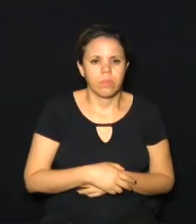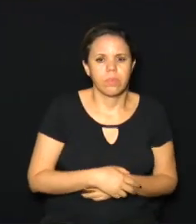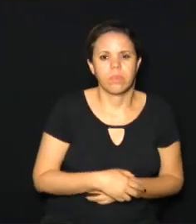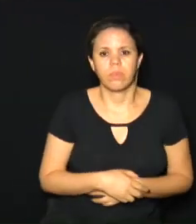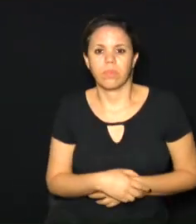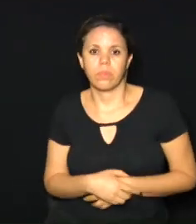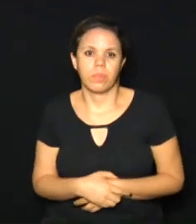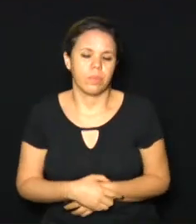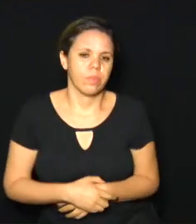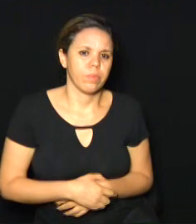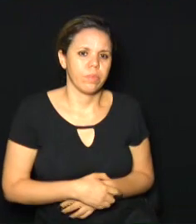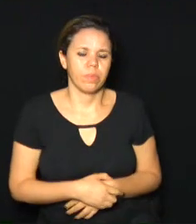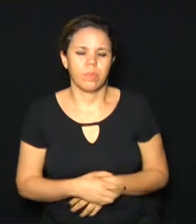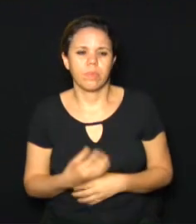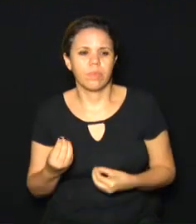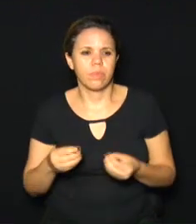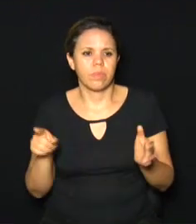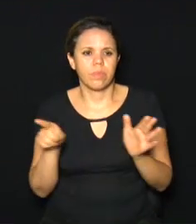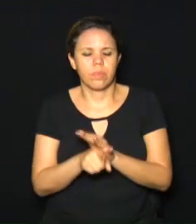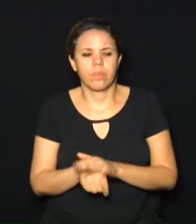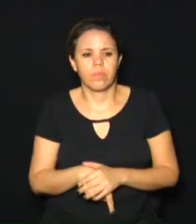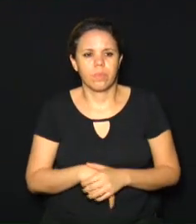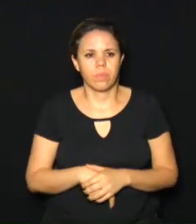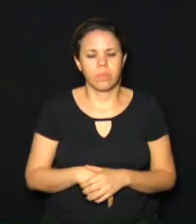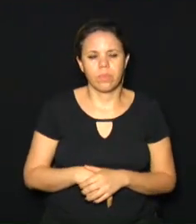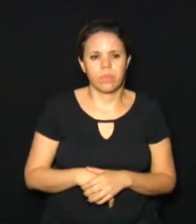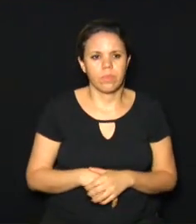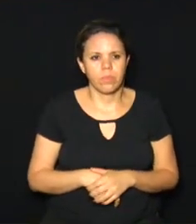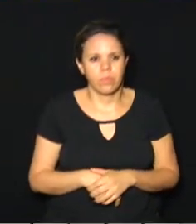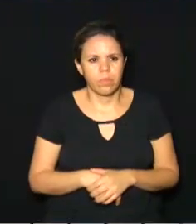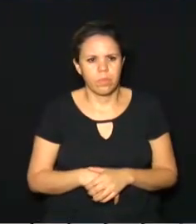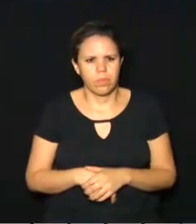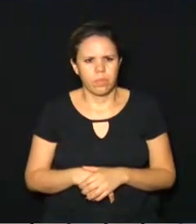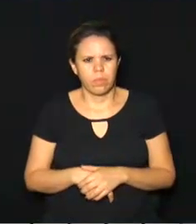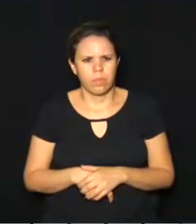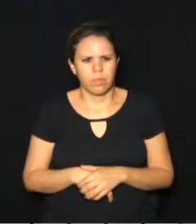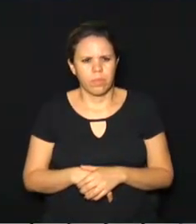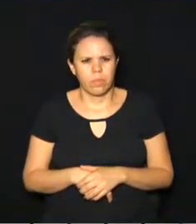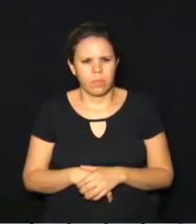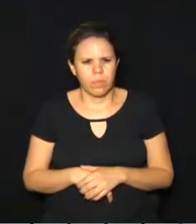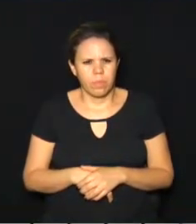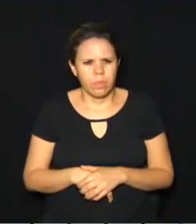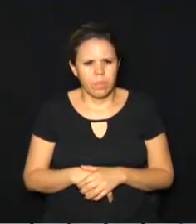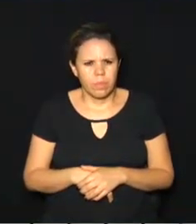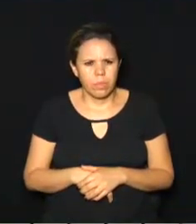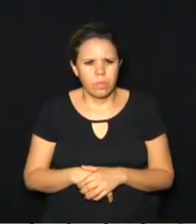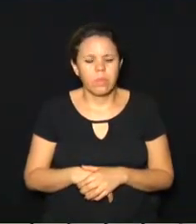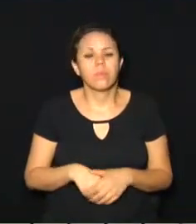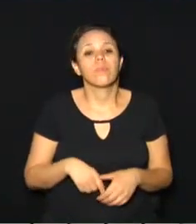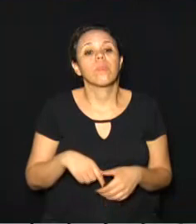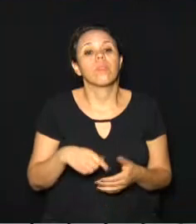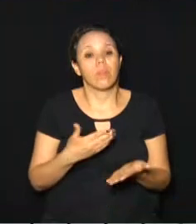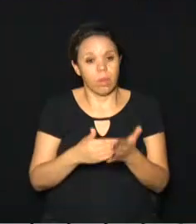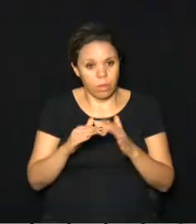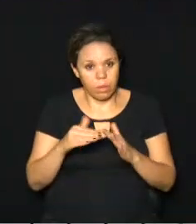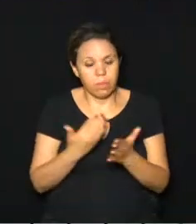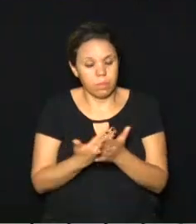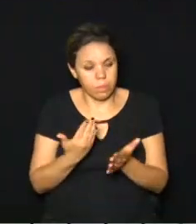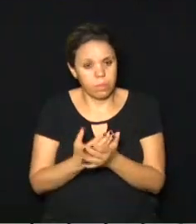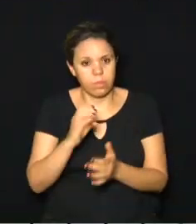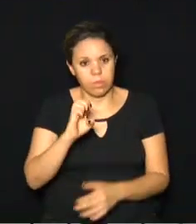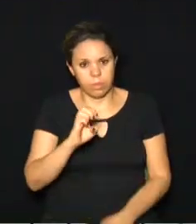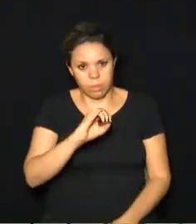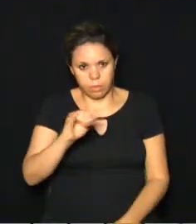será, como que é a pergunta? Desculpe, o senhor pode repetir? Do Rodrigo Neres. Como fica a questão dos professores do EJA, que é Educação Jovens e Adultos, estão